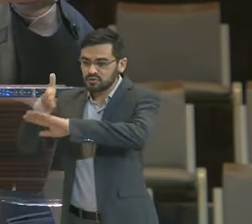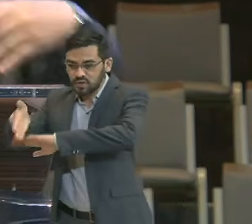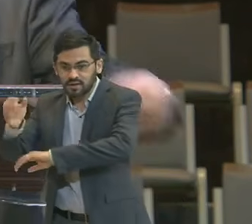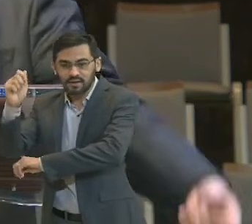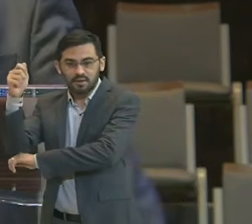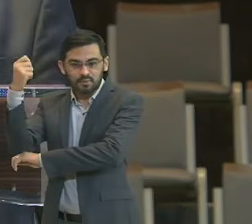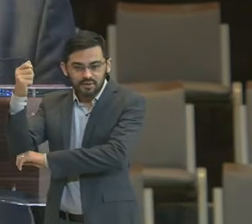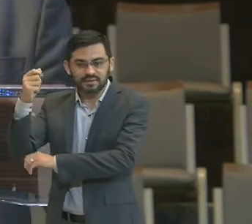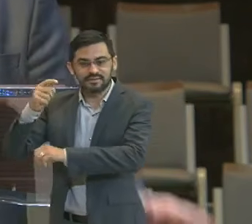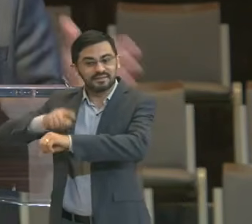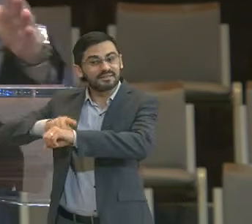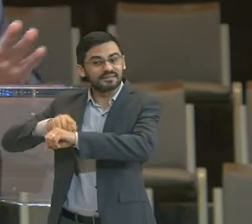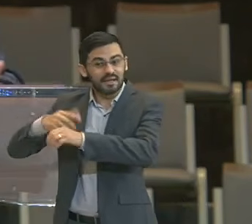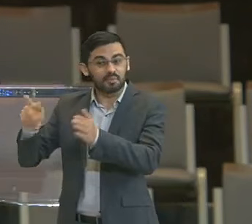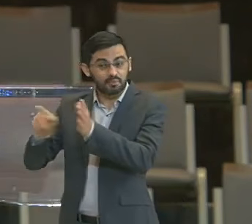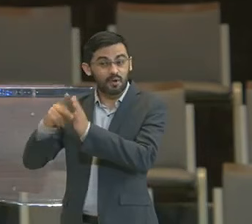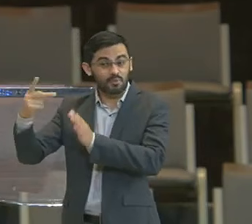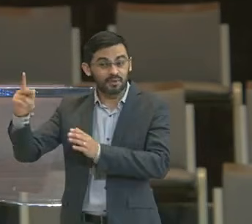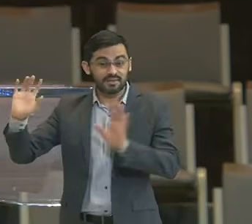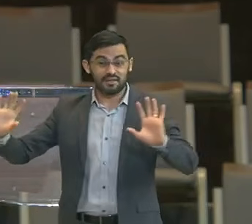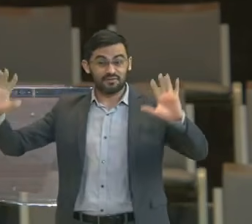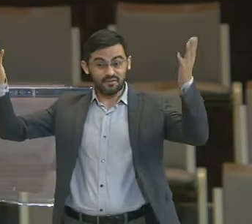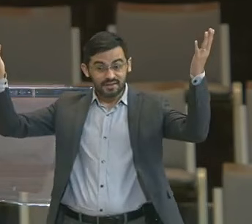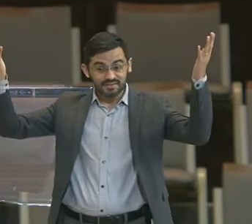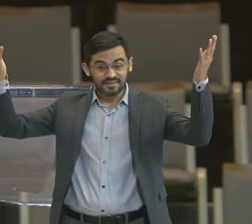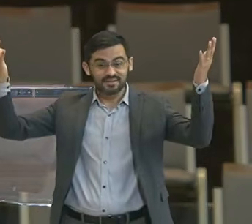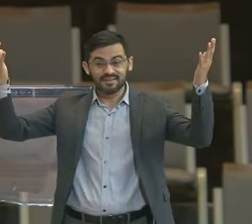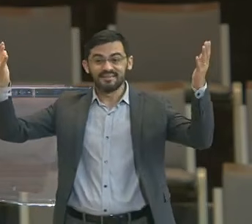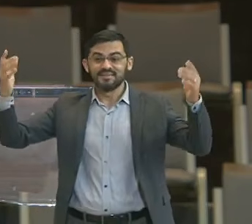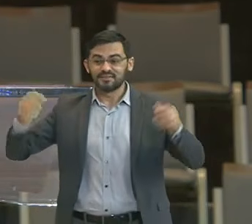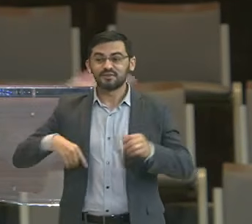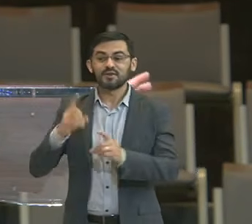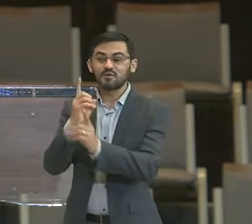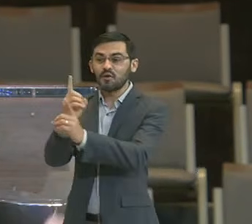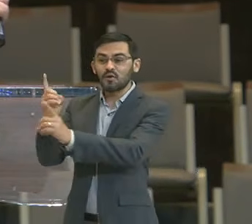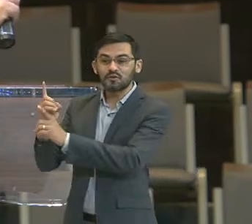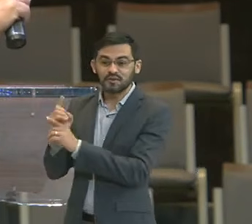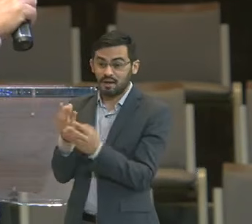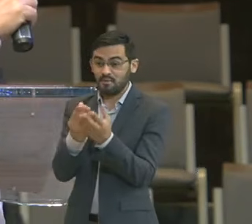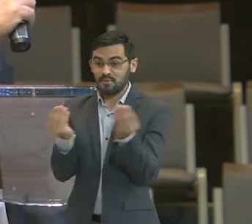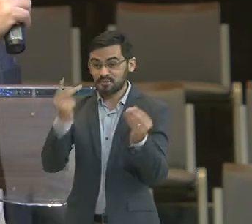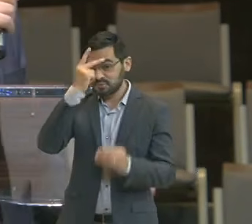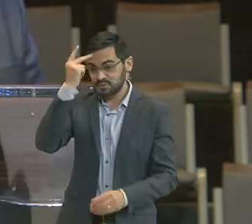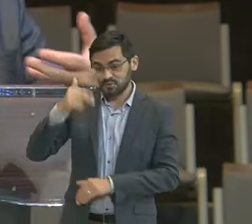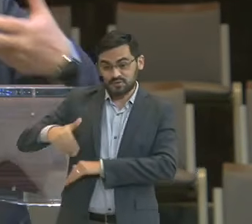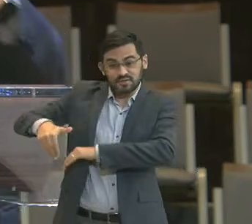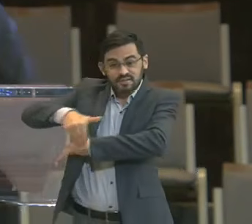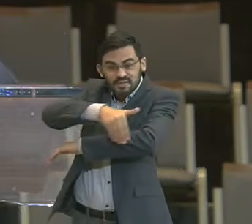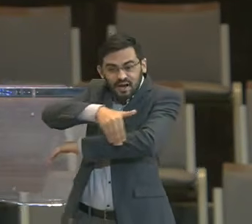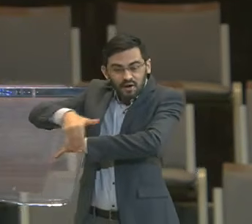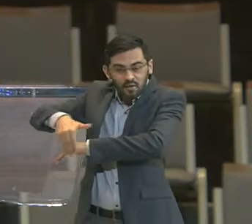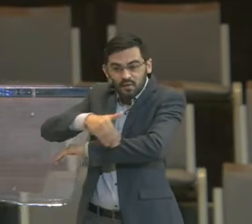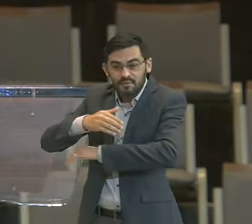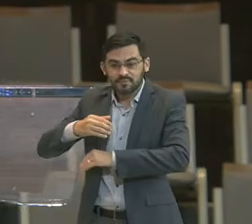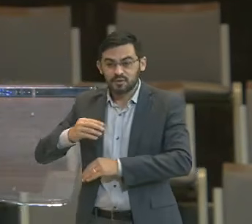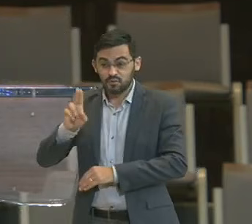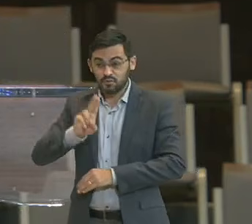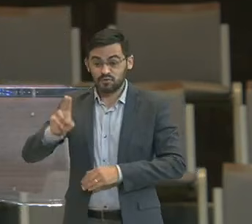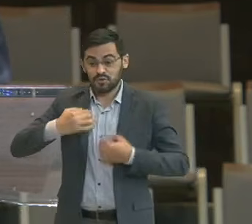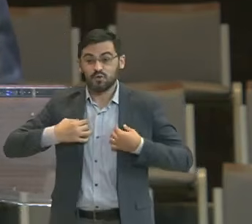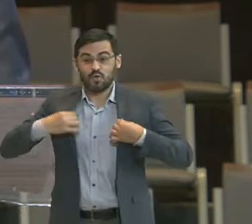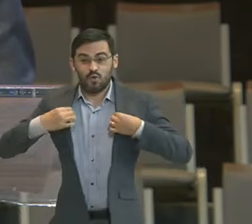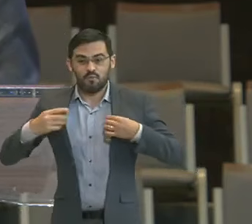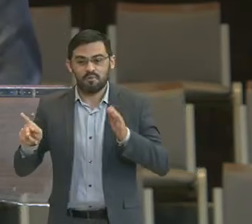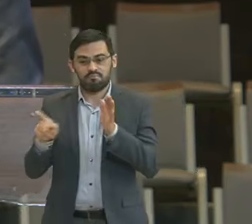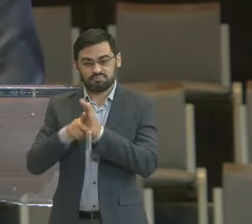Grande do Sul, nessa época da festa Farroupilha, você vai encontrar muita gente na rua usando roupas